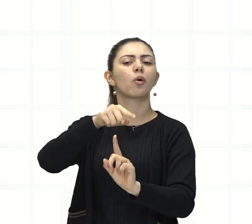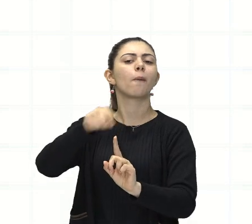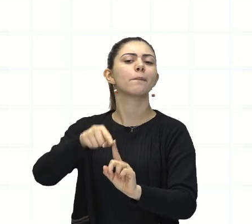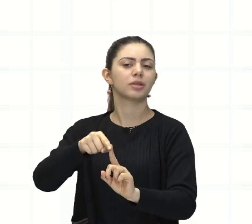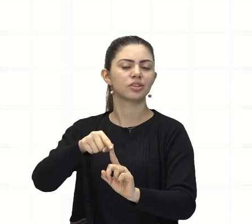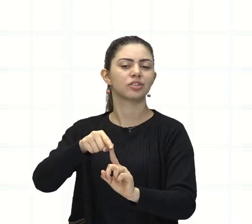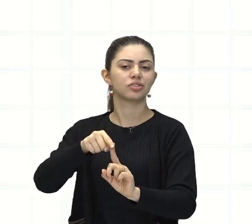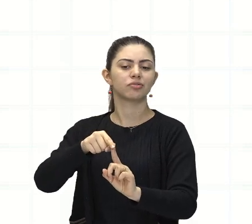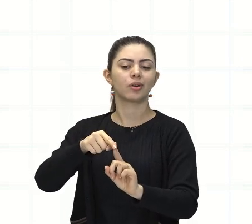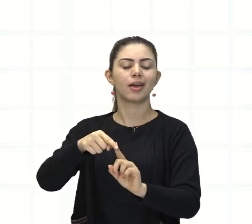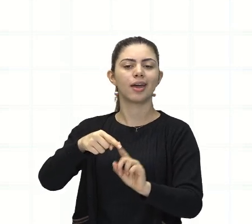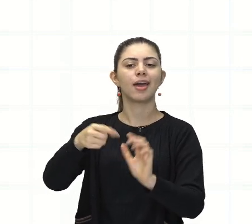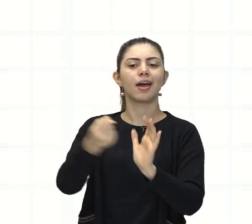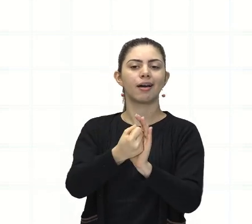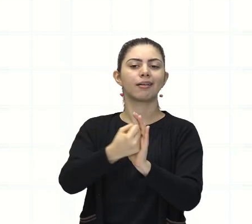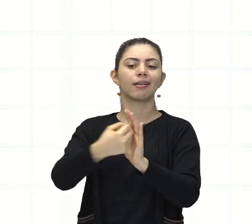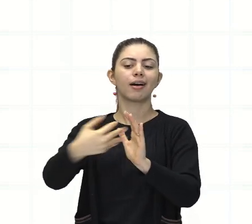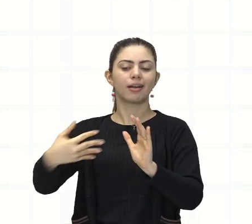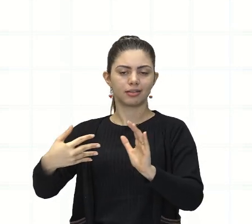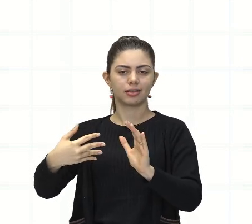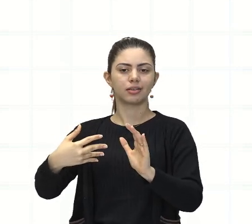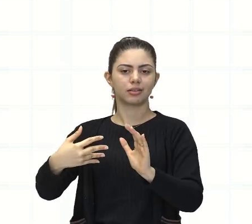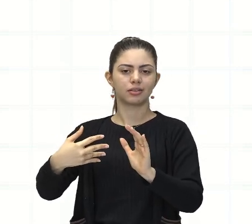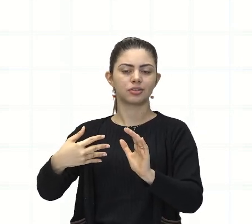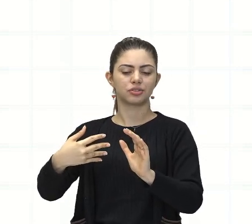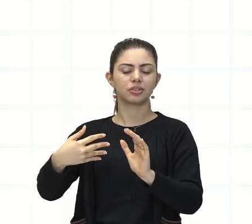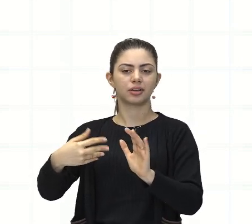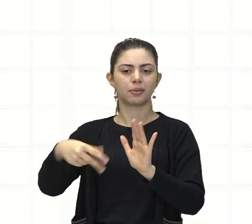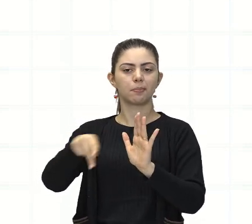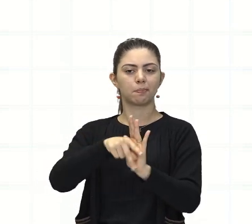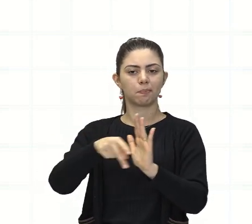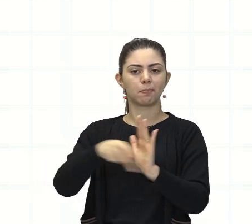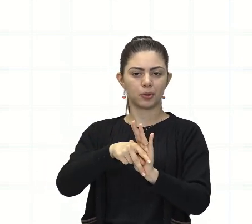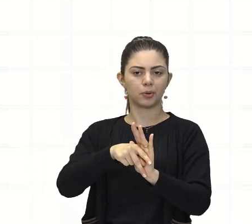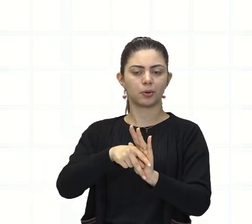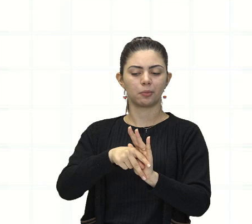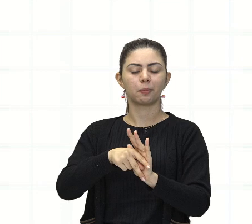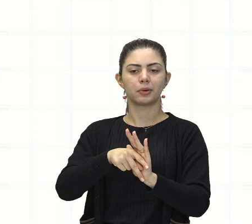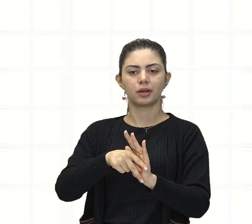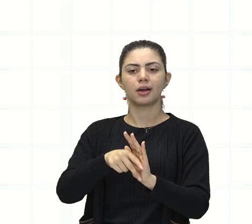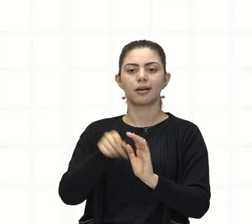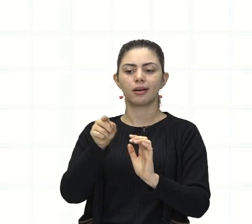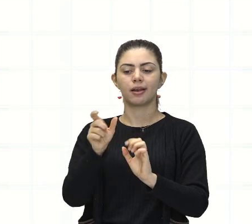particularizar, de definir, no caso, ou generalizar,